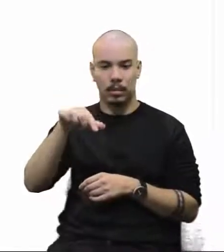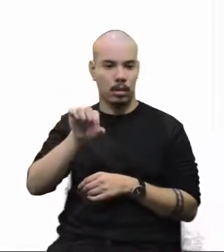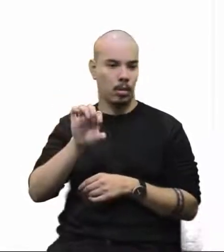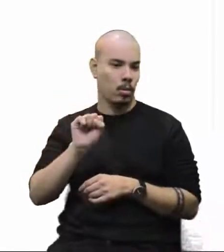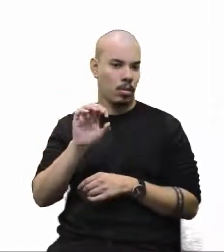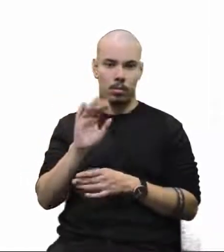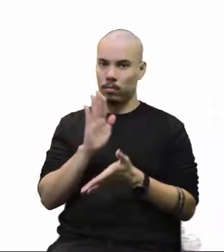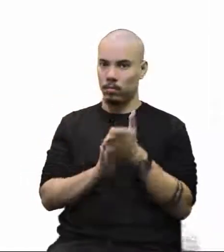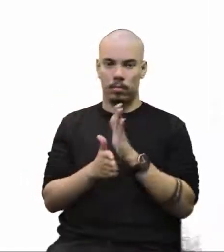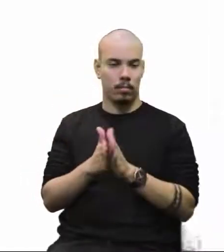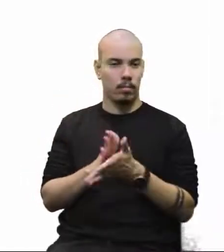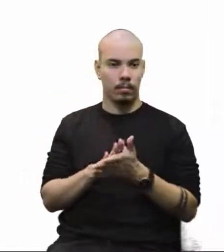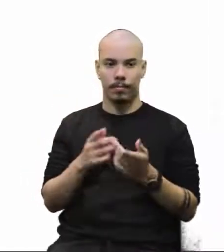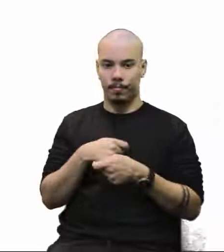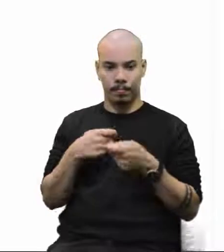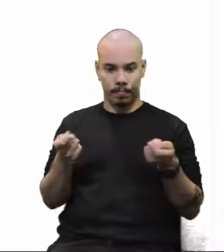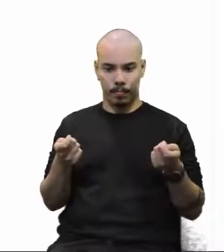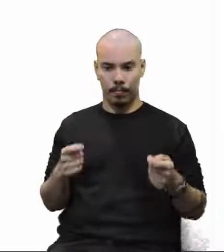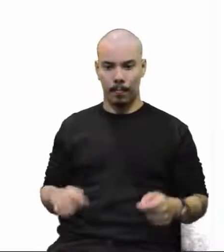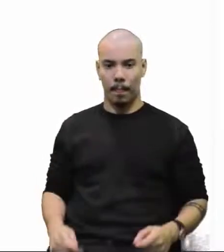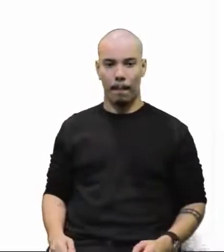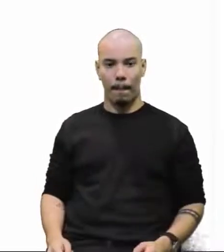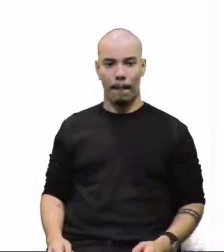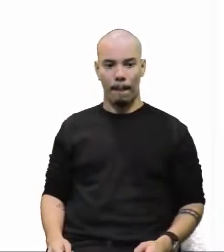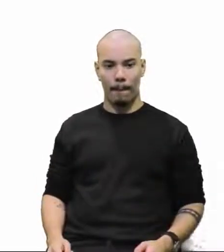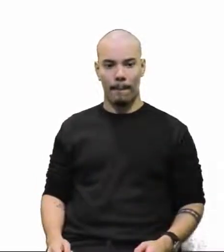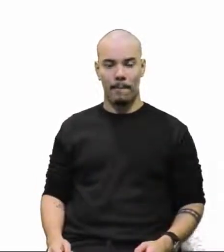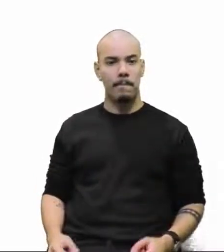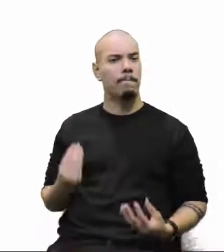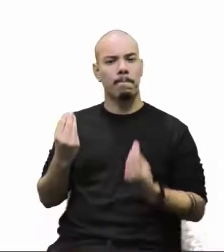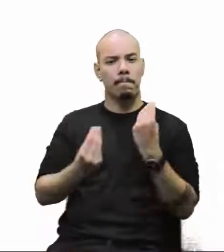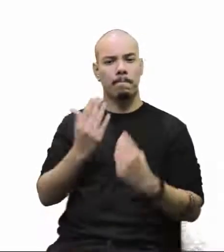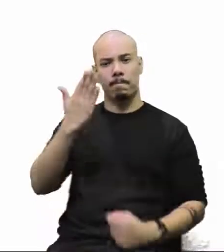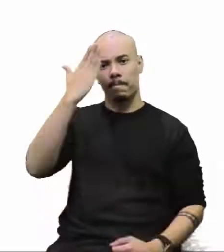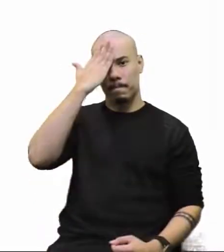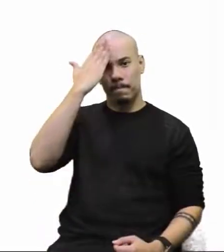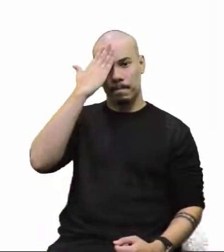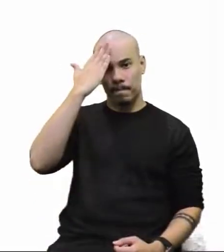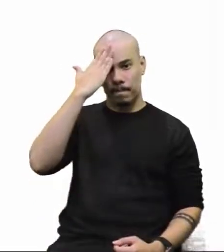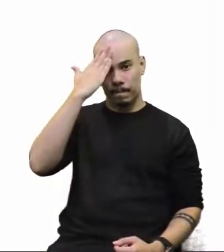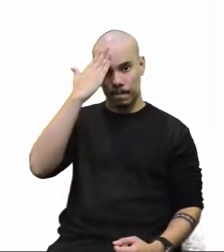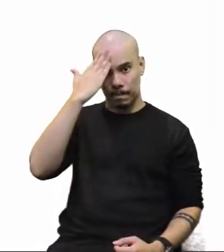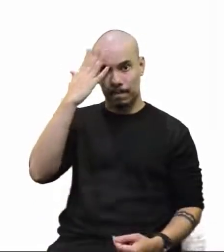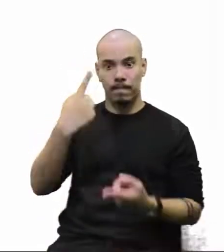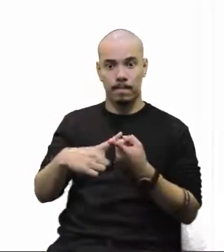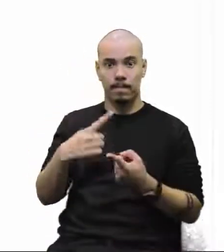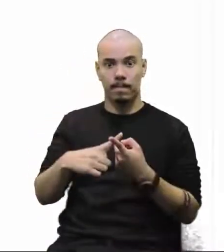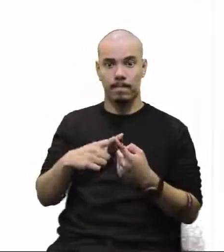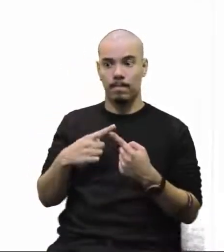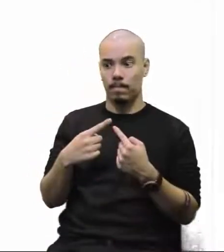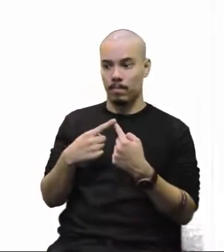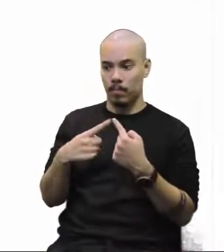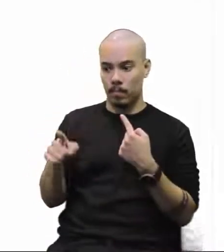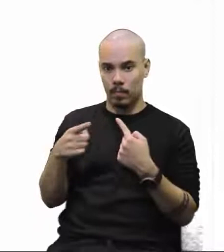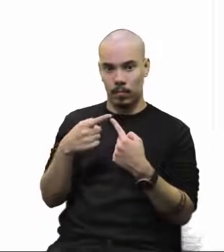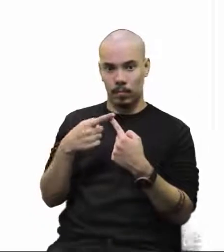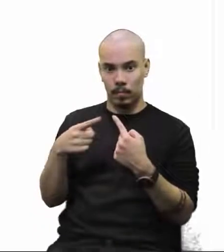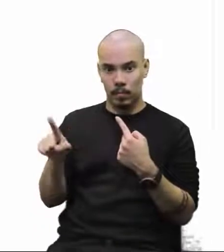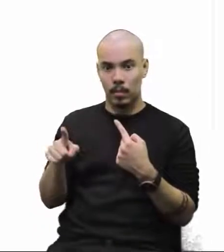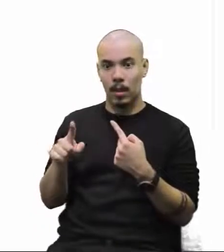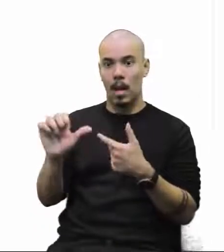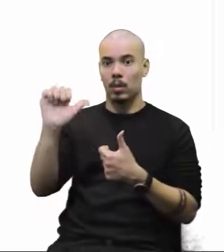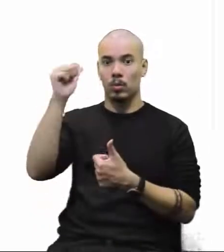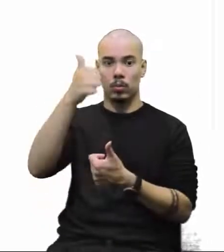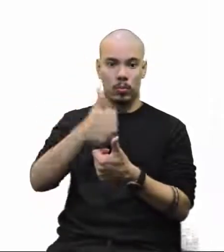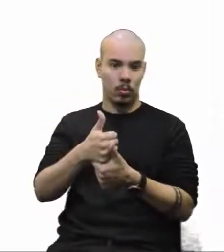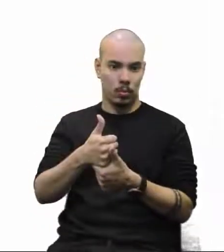ângulo mostrando também, né? Isso. Como que a gente sabe que está saindo pela figura? Beleza. O restante é substituição, né?